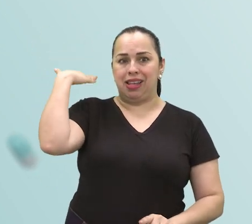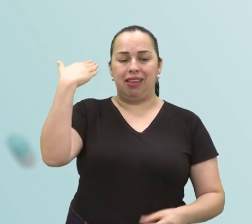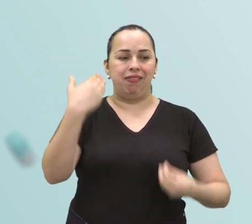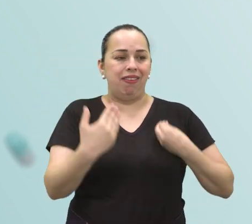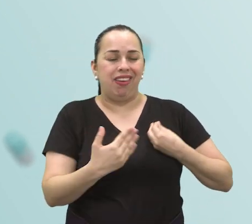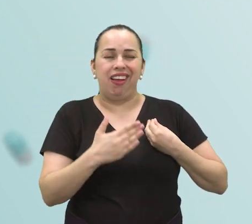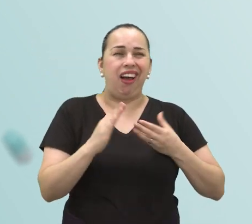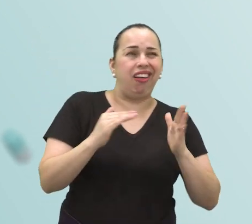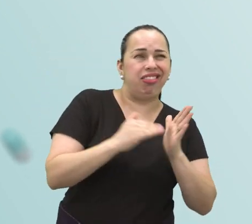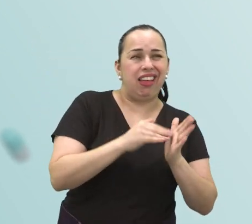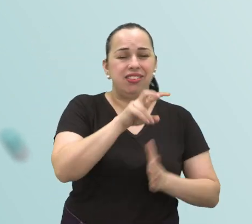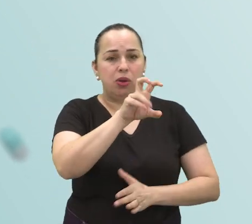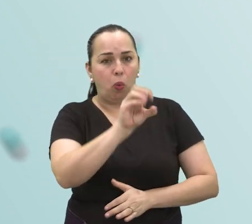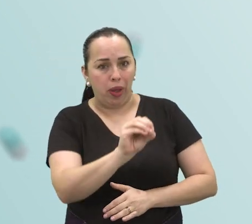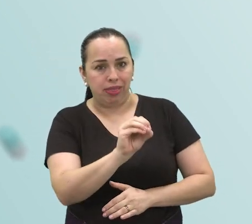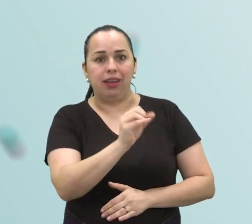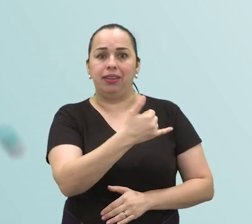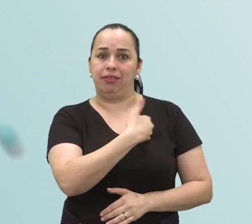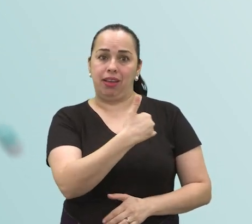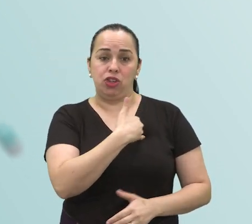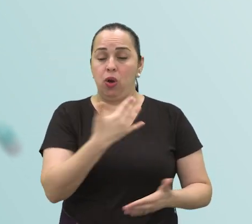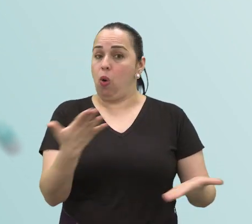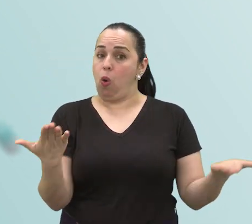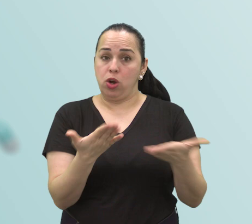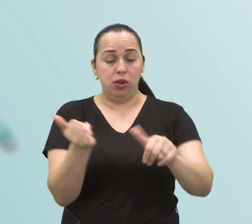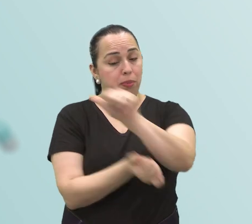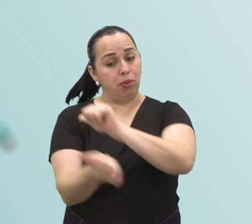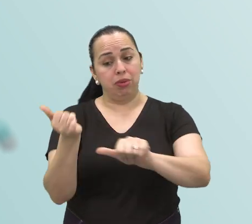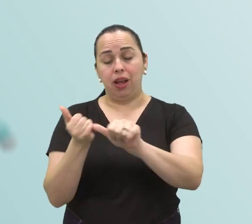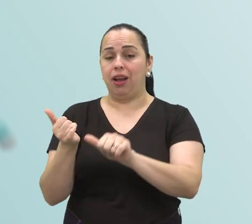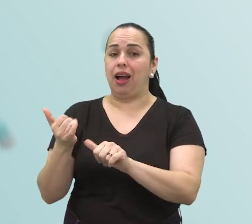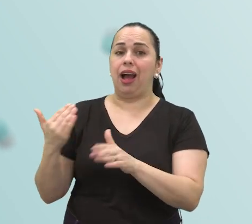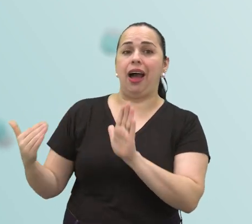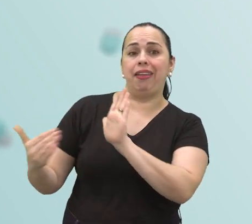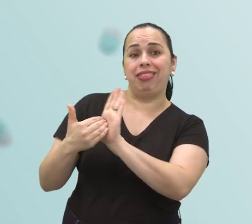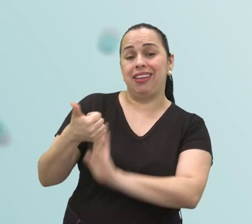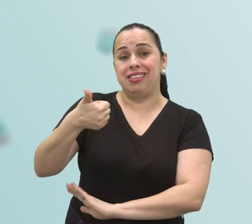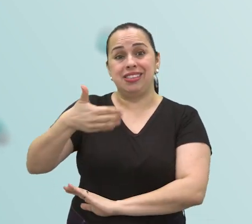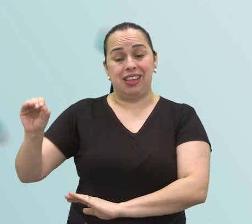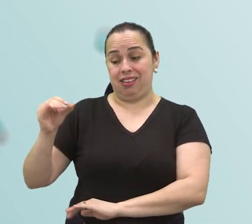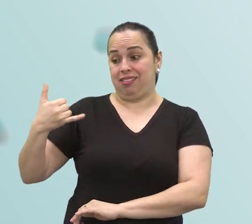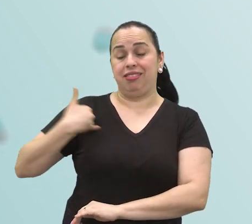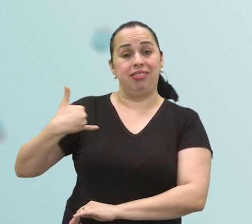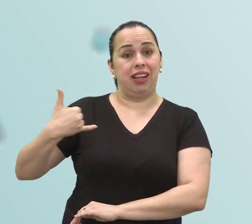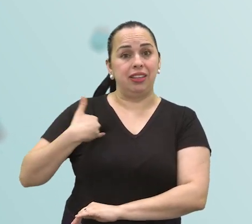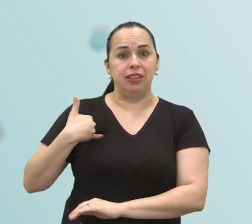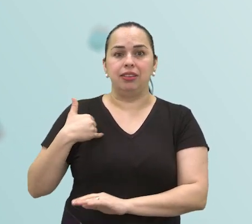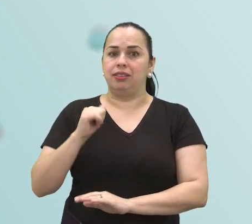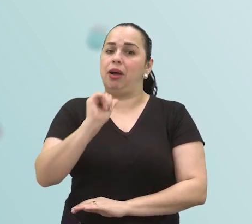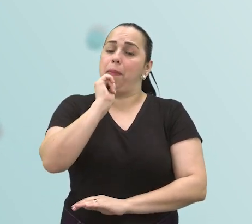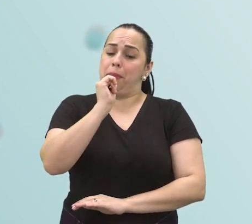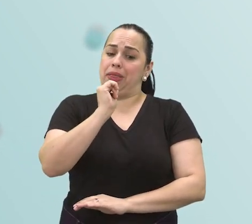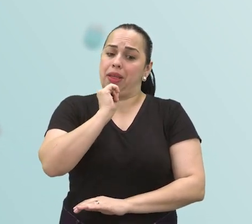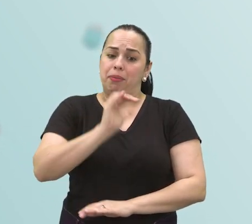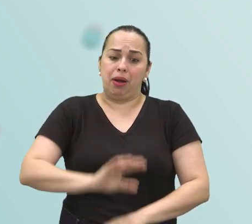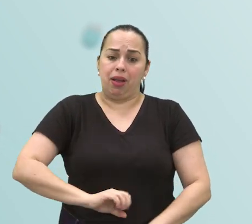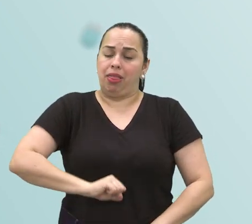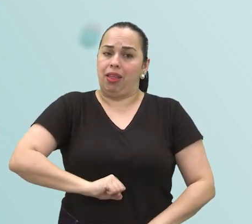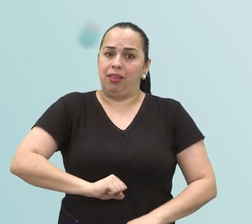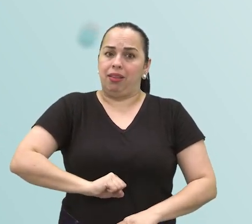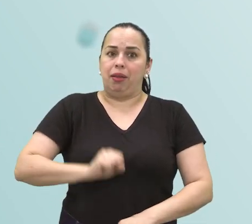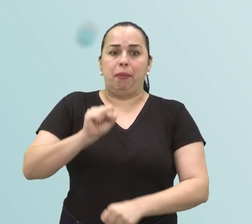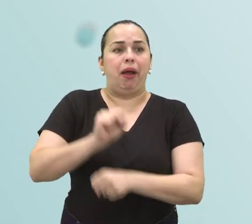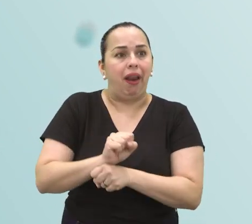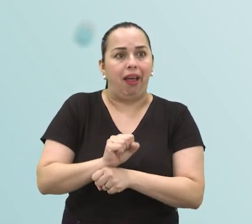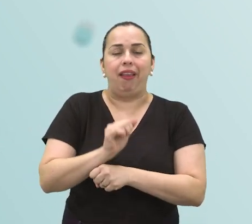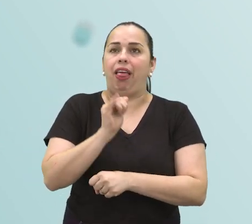pouco, a mulherada chegava mais ou menos até os 50 anos. Hoje, a grande maioria das mulheres vão chegar aos 100 anos. Então, a menopausa é metade da sua vida. Então, não dá